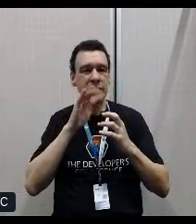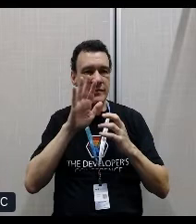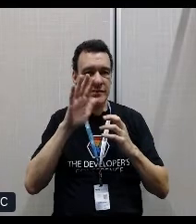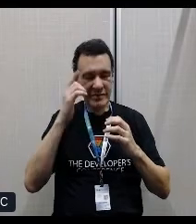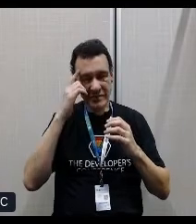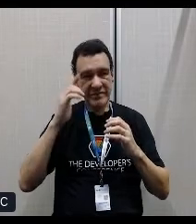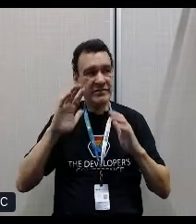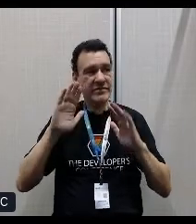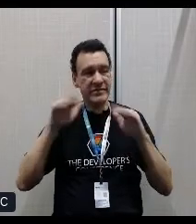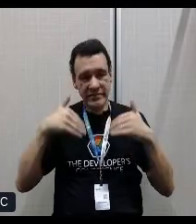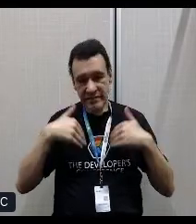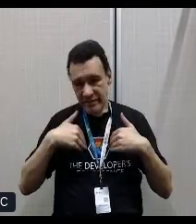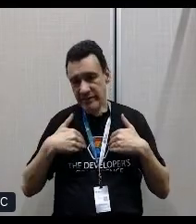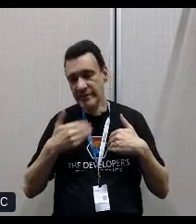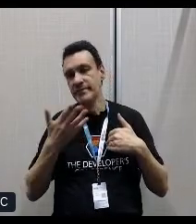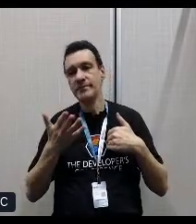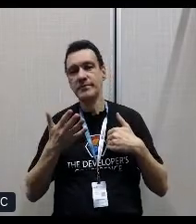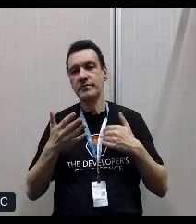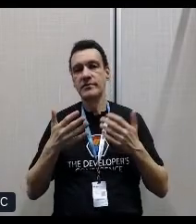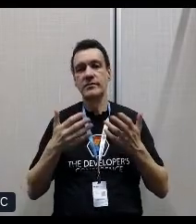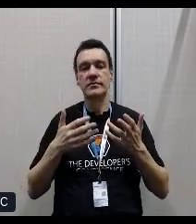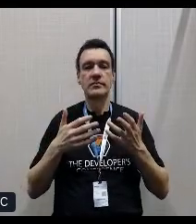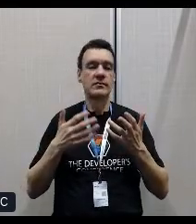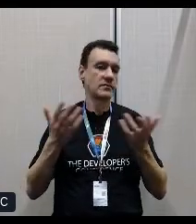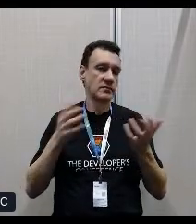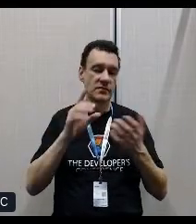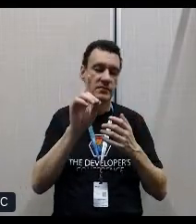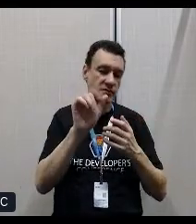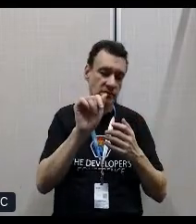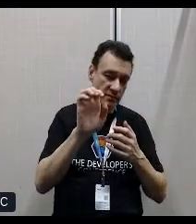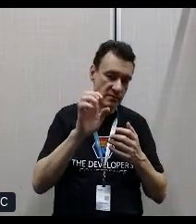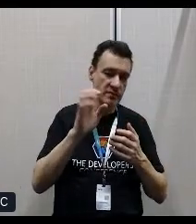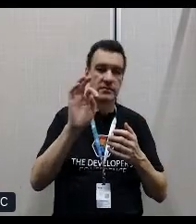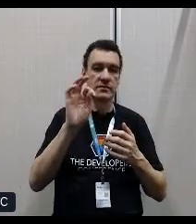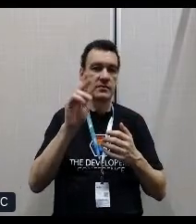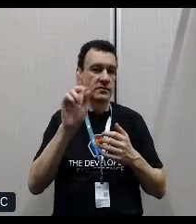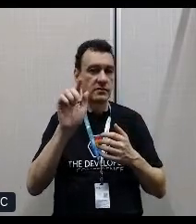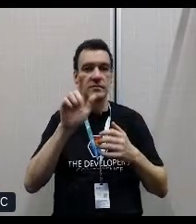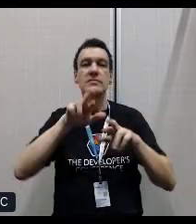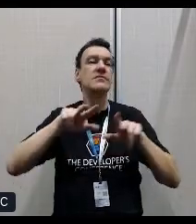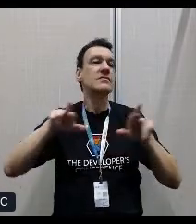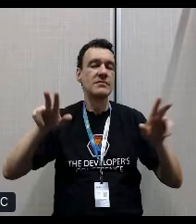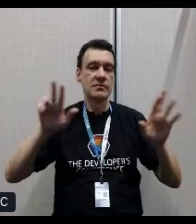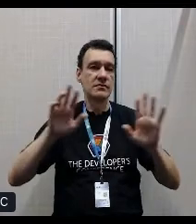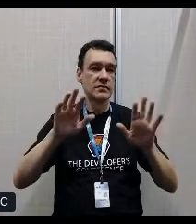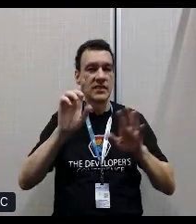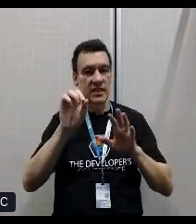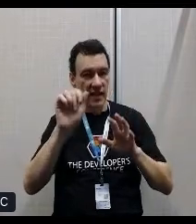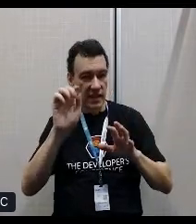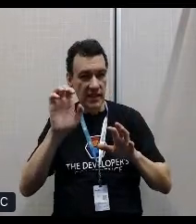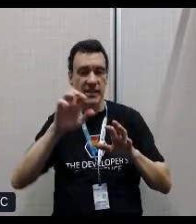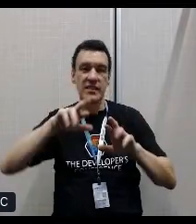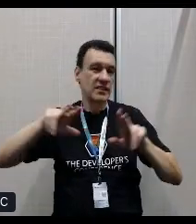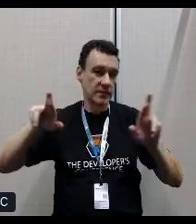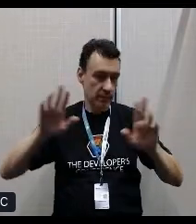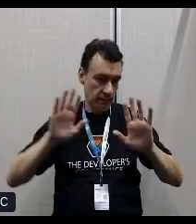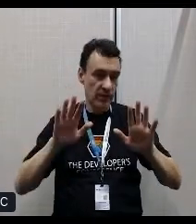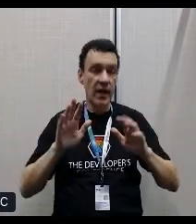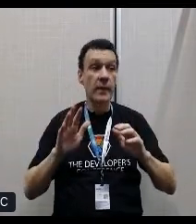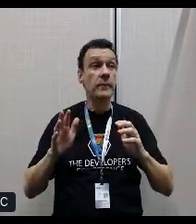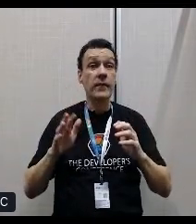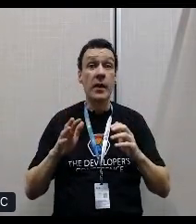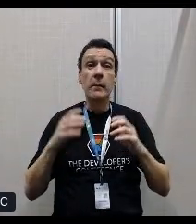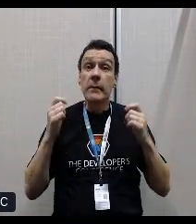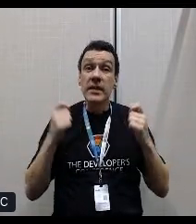licença para citar a Thalita Pagani no Gaia, ela tem esse descritivo de que as áreas de toque elas precisam ser um pouco mais